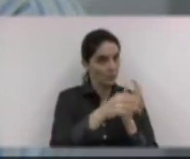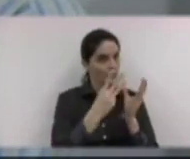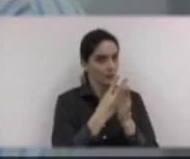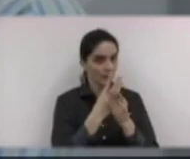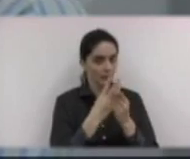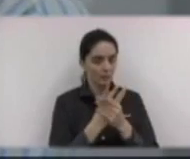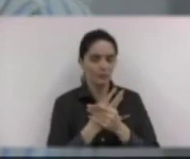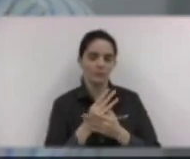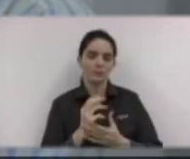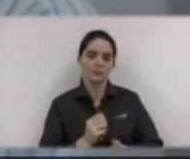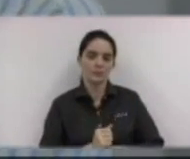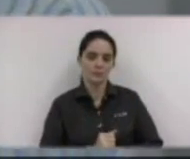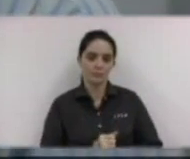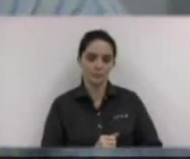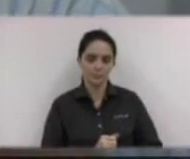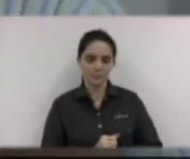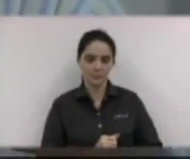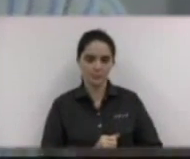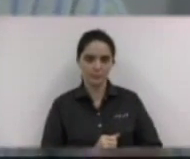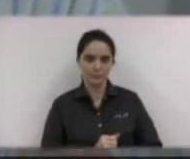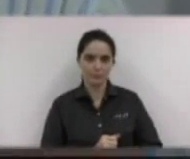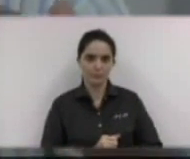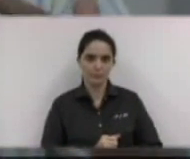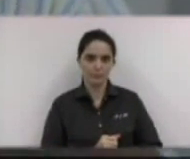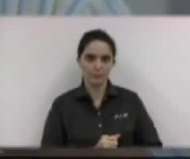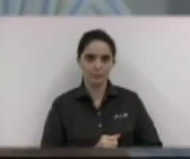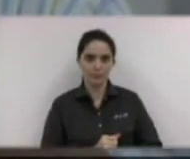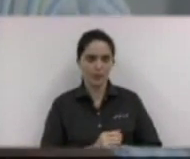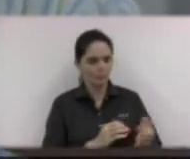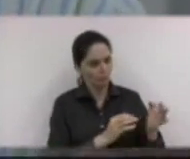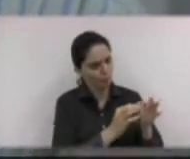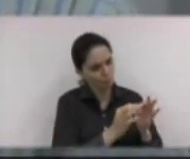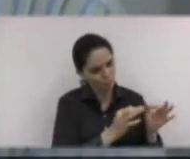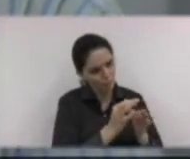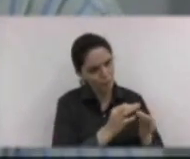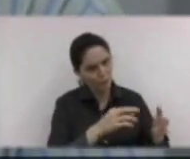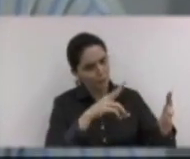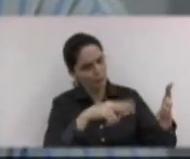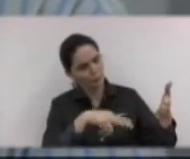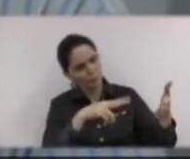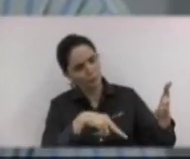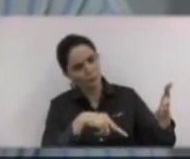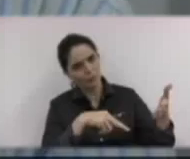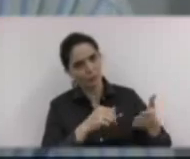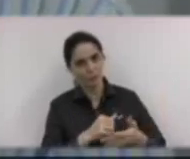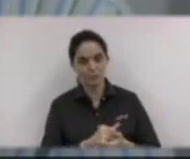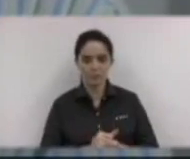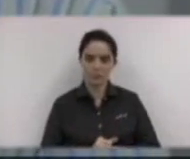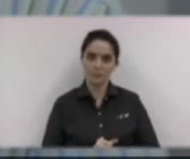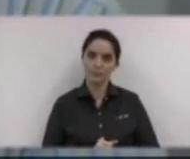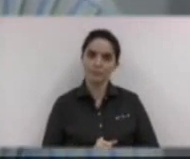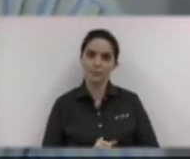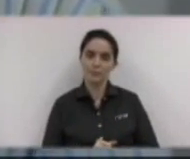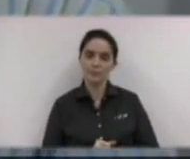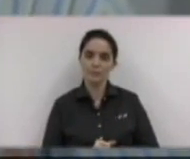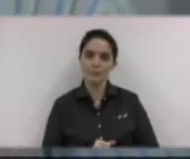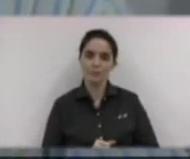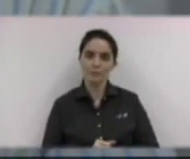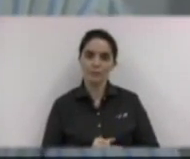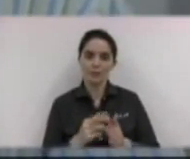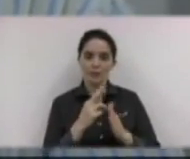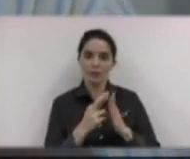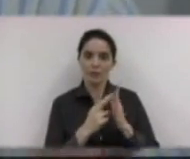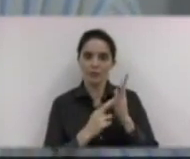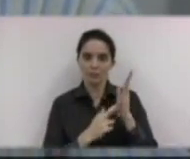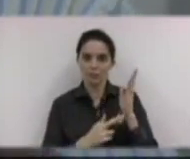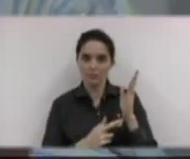que rascunhou, juntamente com a prefeitura, fez o molde da lei que regulariza as chácaras